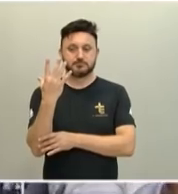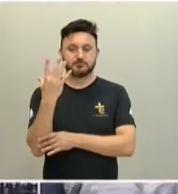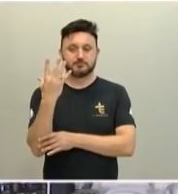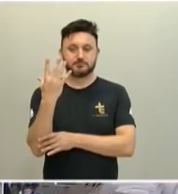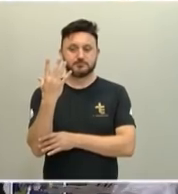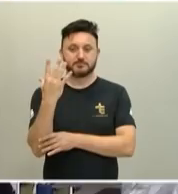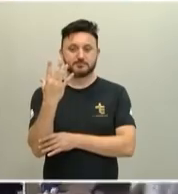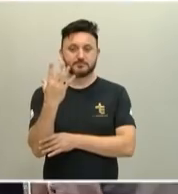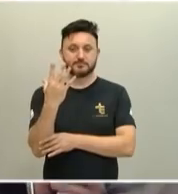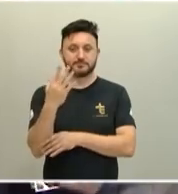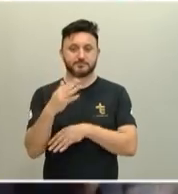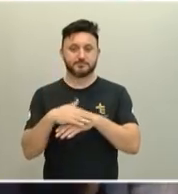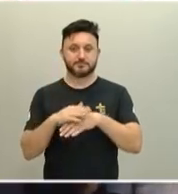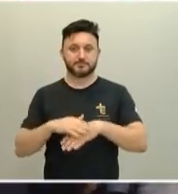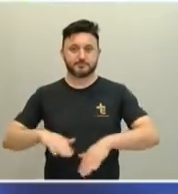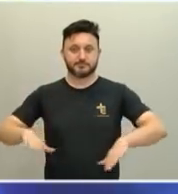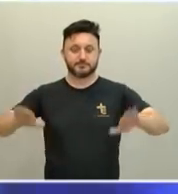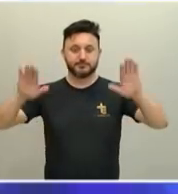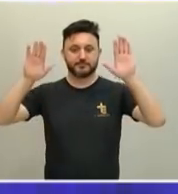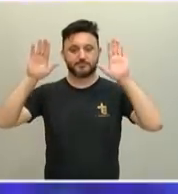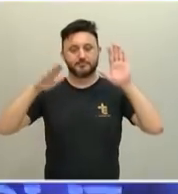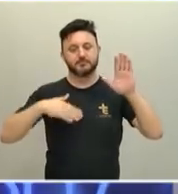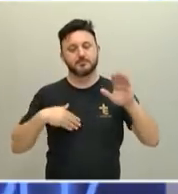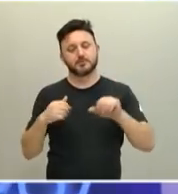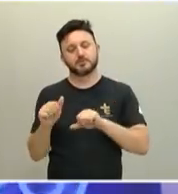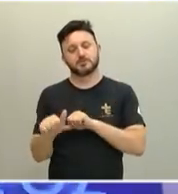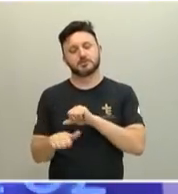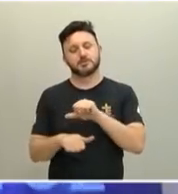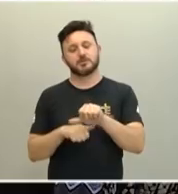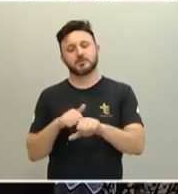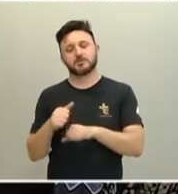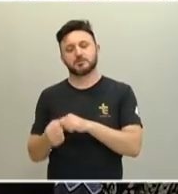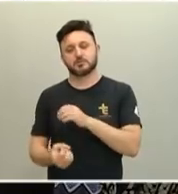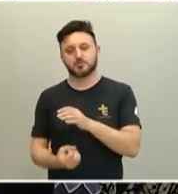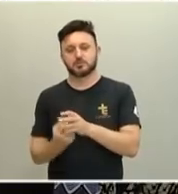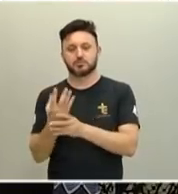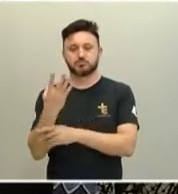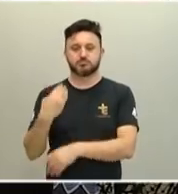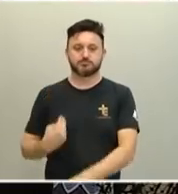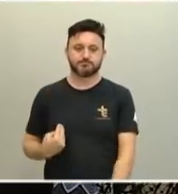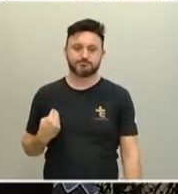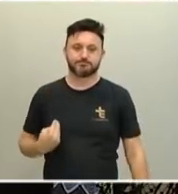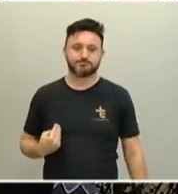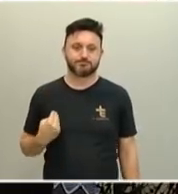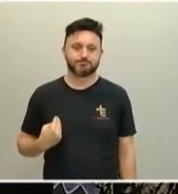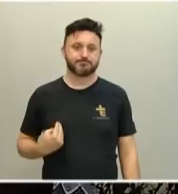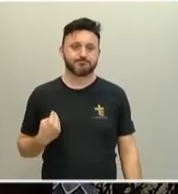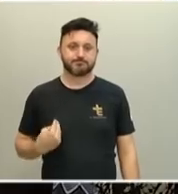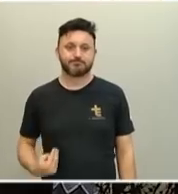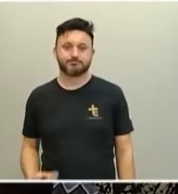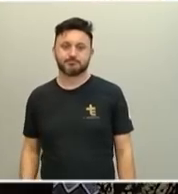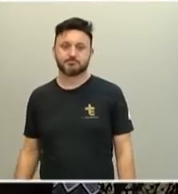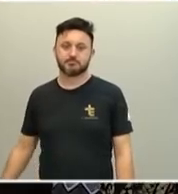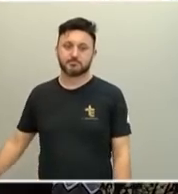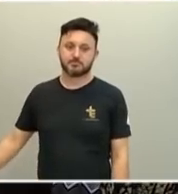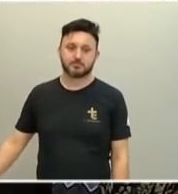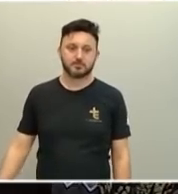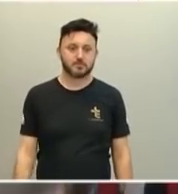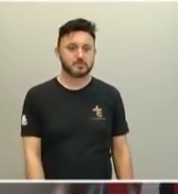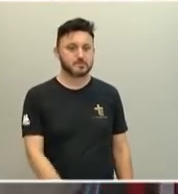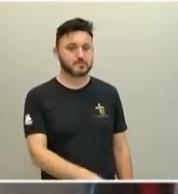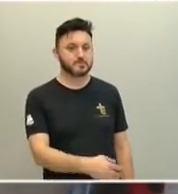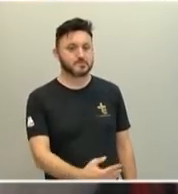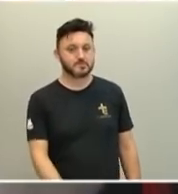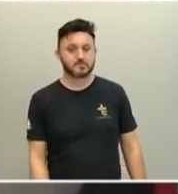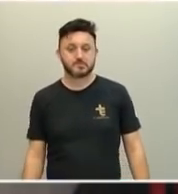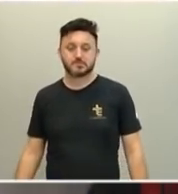Com as mãos lá em cima, vai, vai. O meu deserto florirá. Deus está te ouvindo.